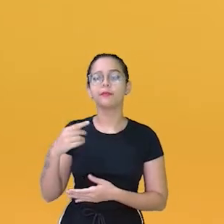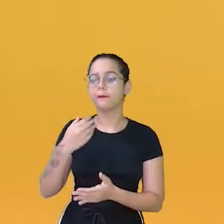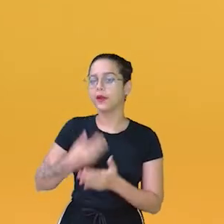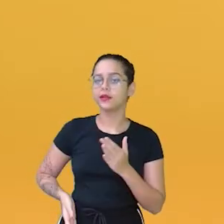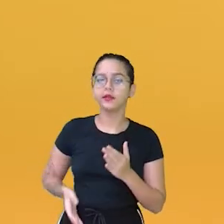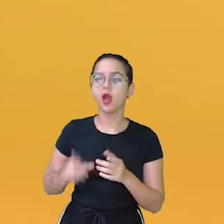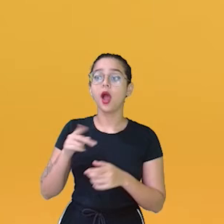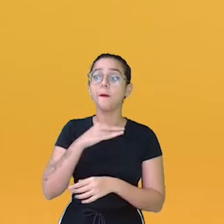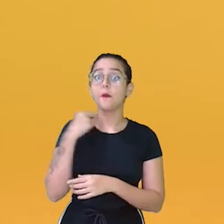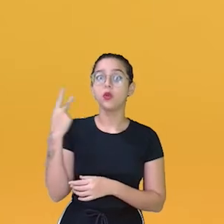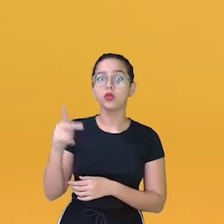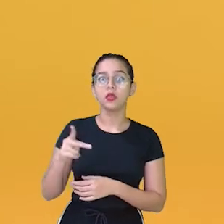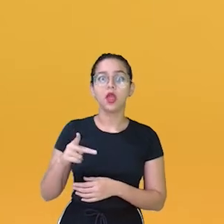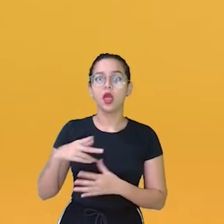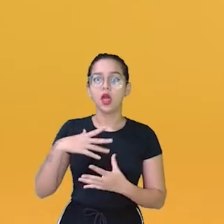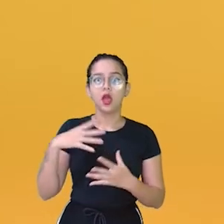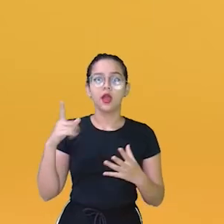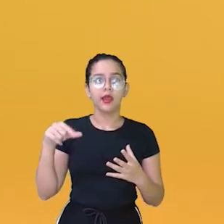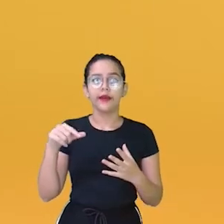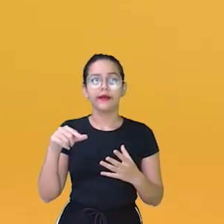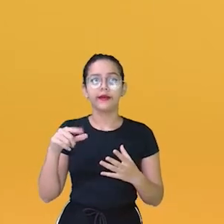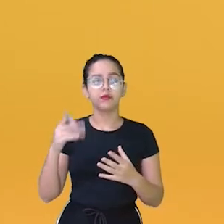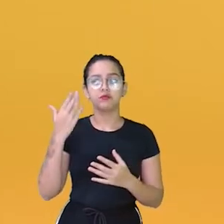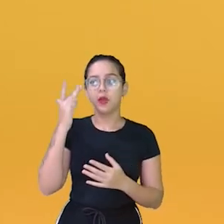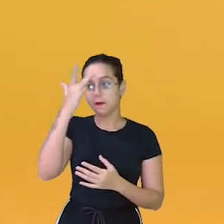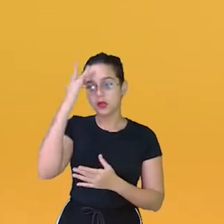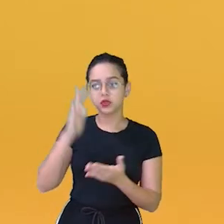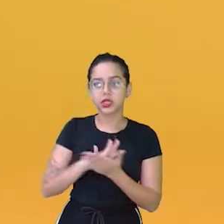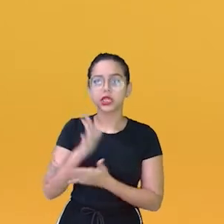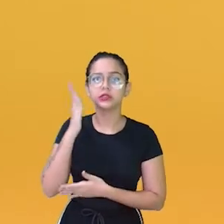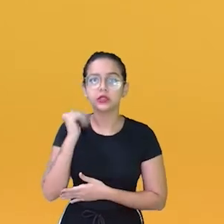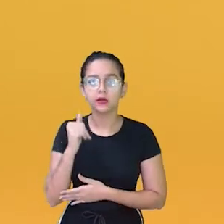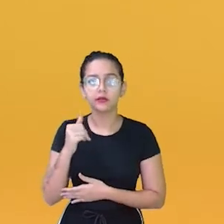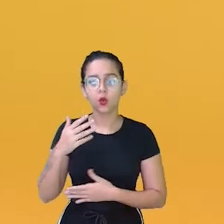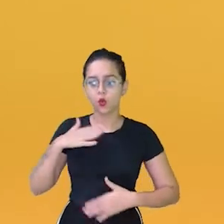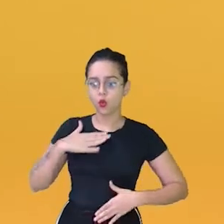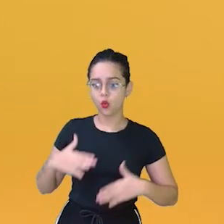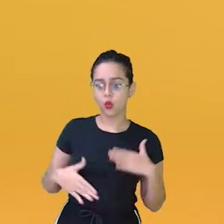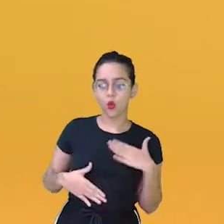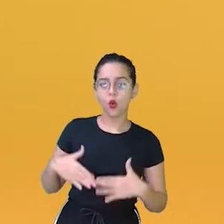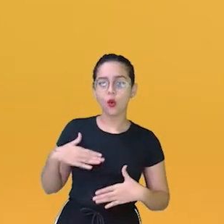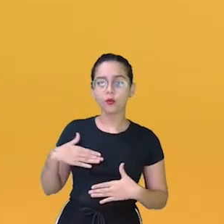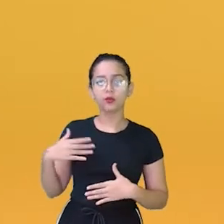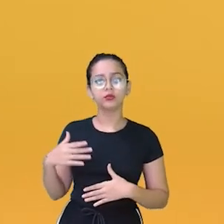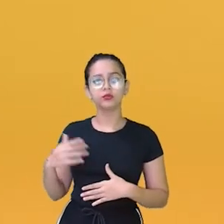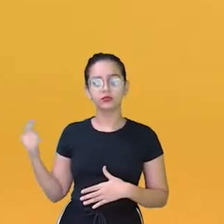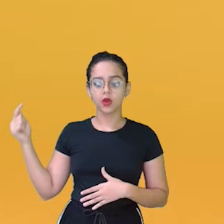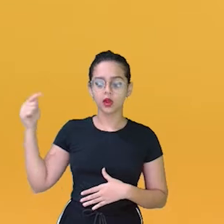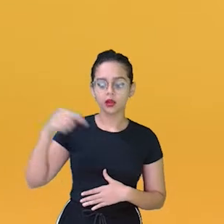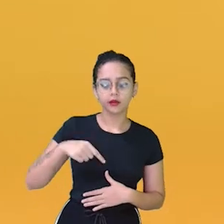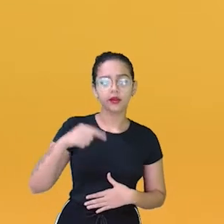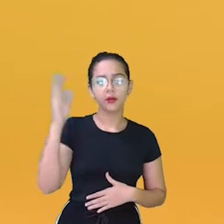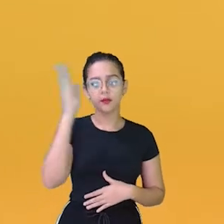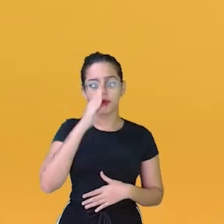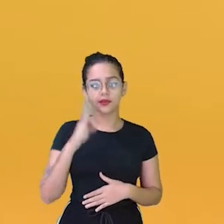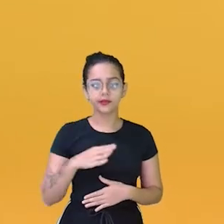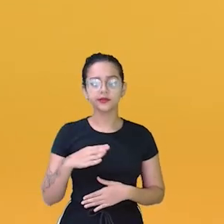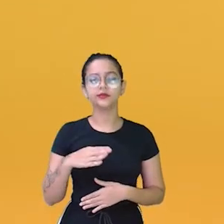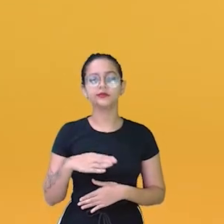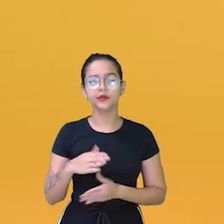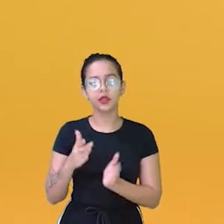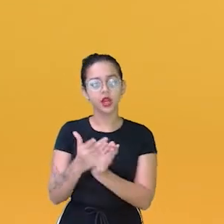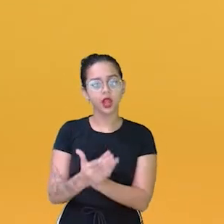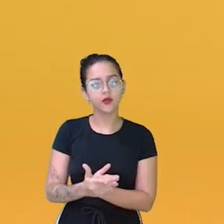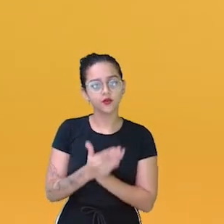mistério até hoje, né? Seu corpo foi trazido para o Brasil, porque ela era brasileira, de